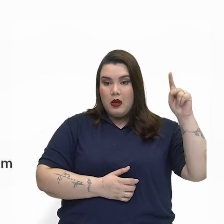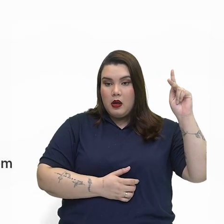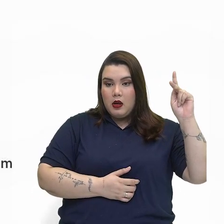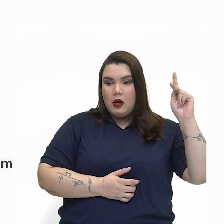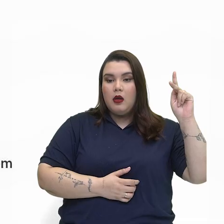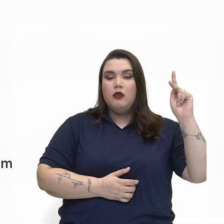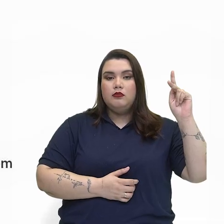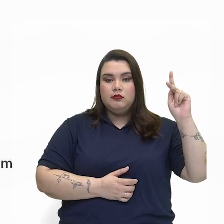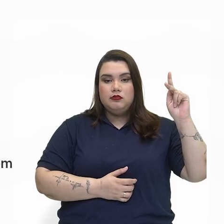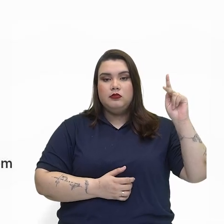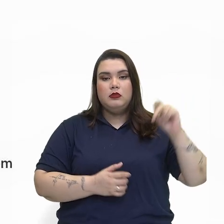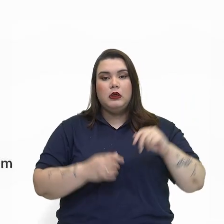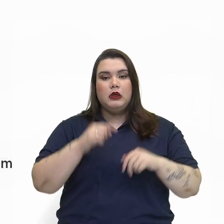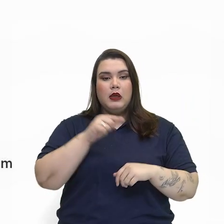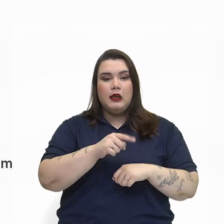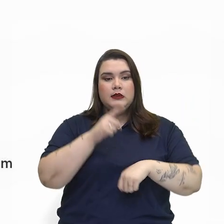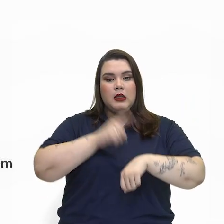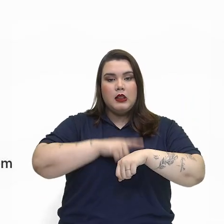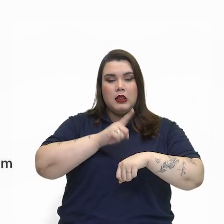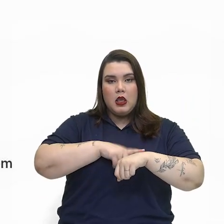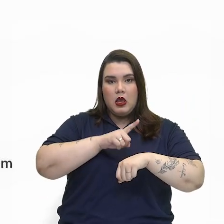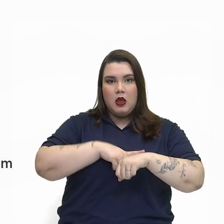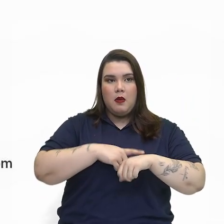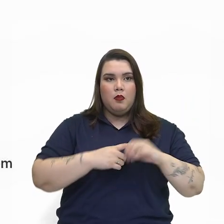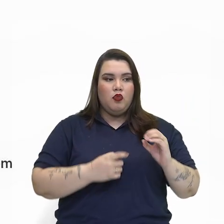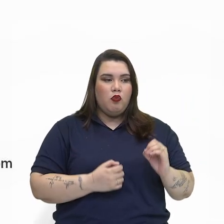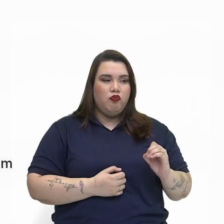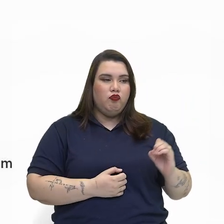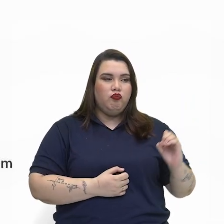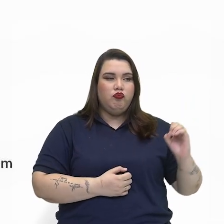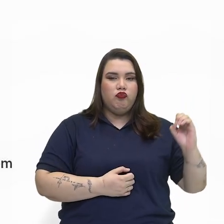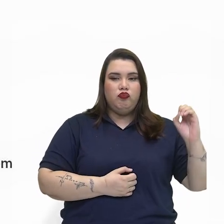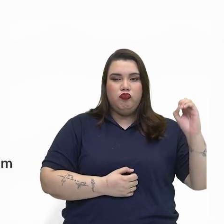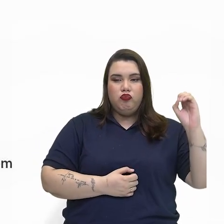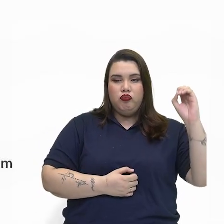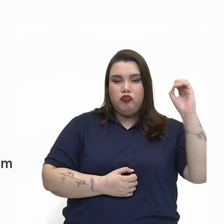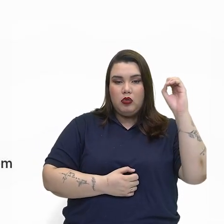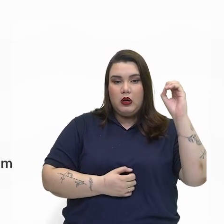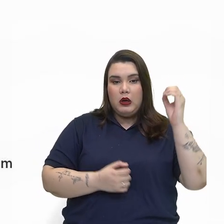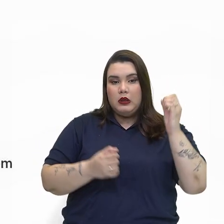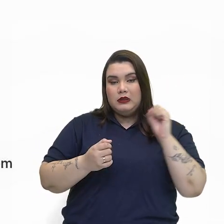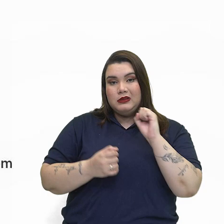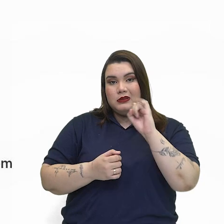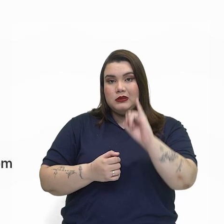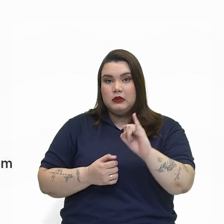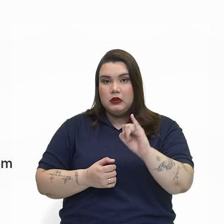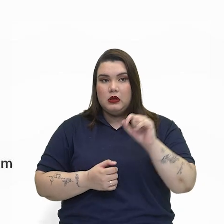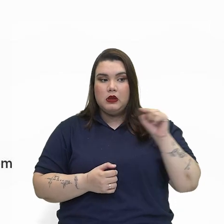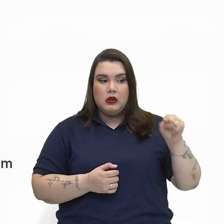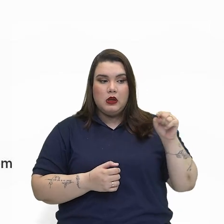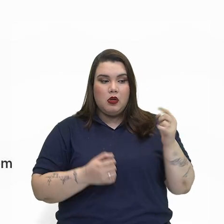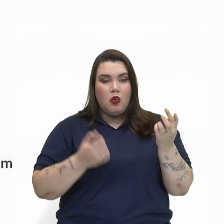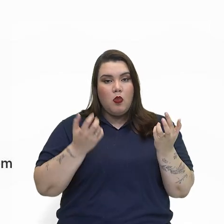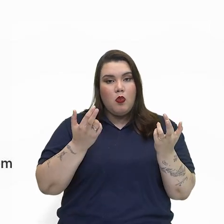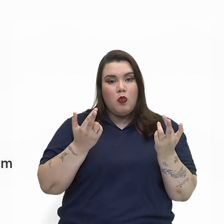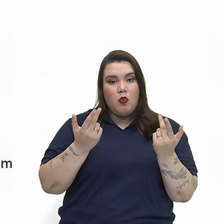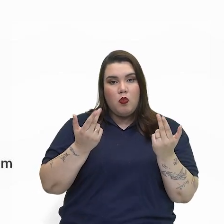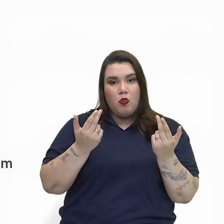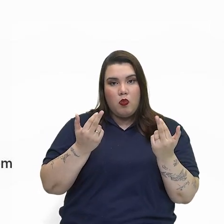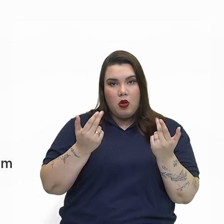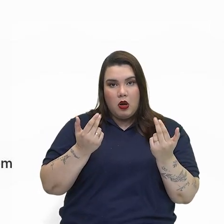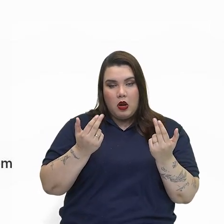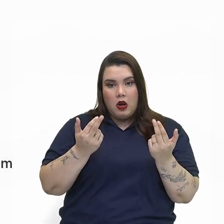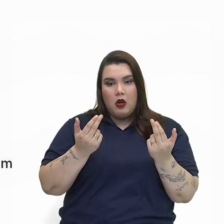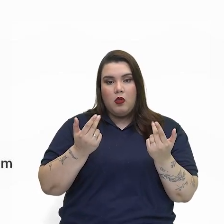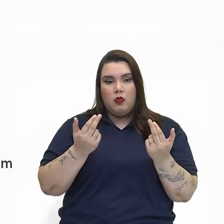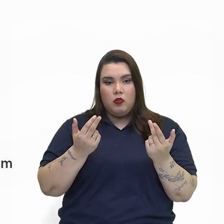o tempo desse deslocamento foi o mesmo tempo aqui, porque teve um tempo para se deslocar aqui, tá, gente? Para ele sair do